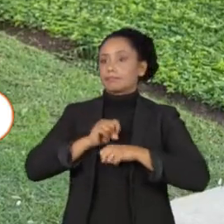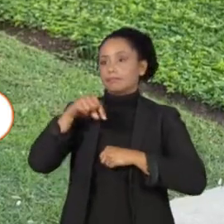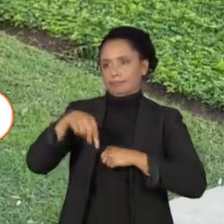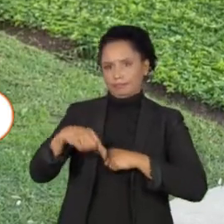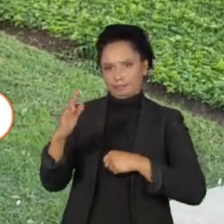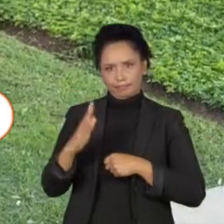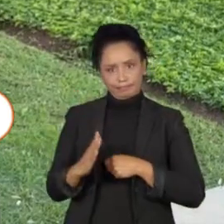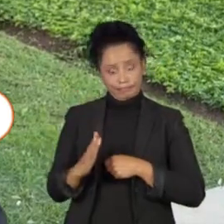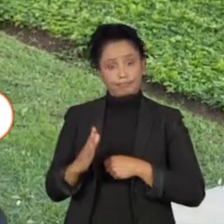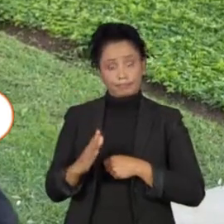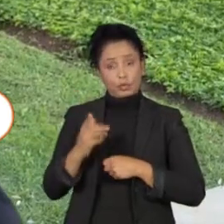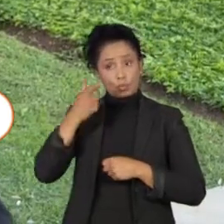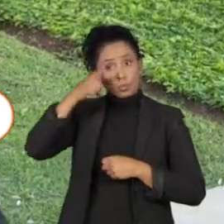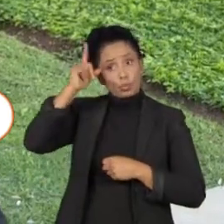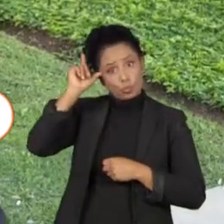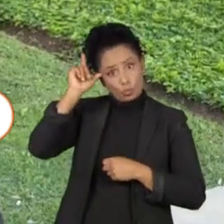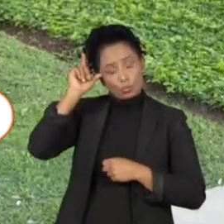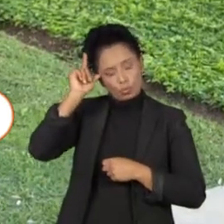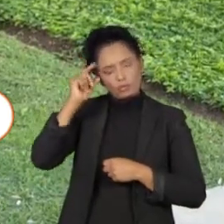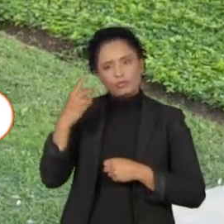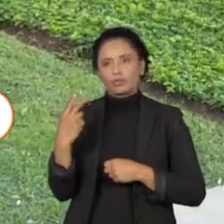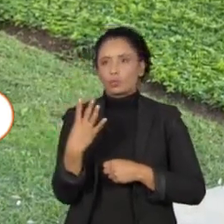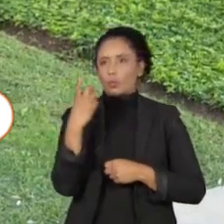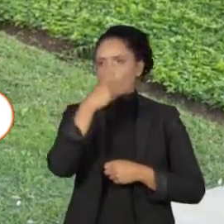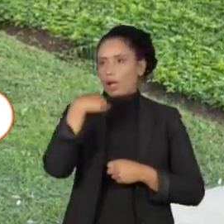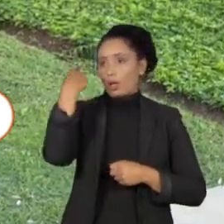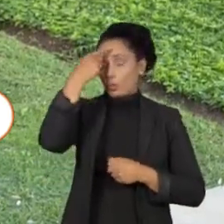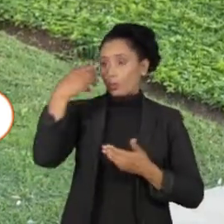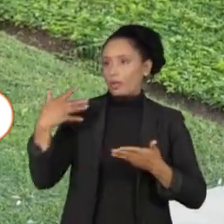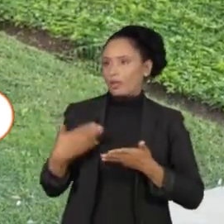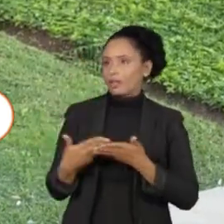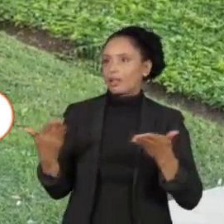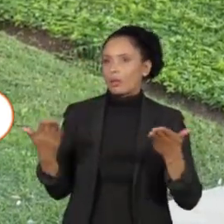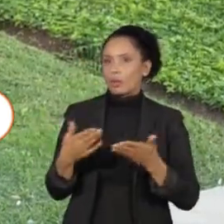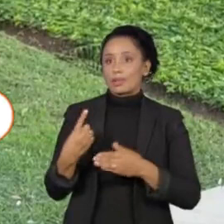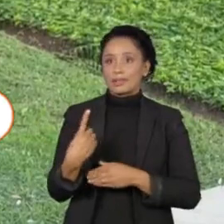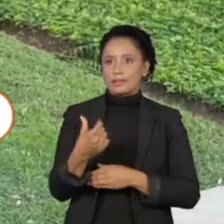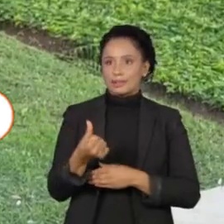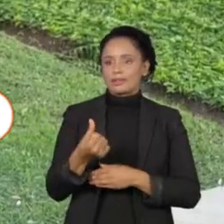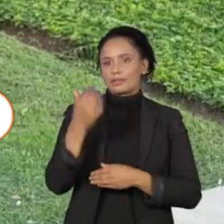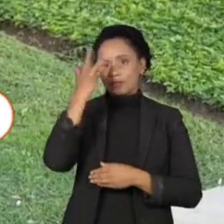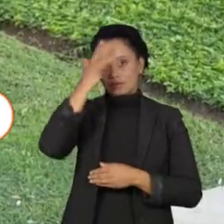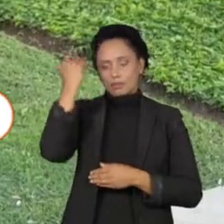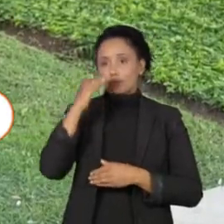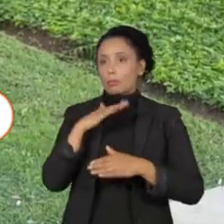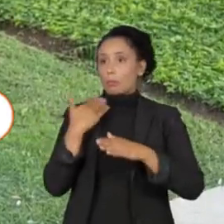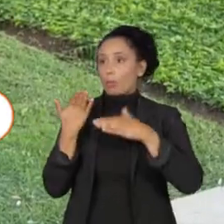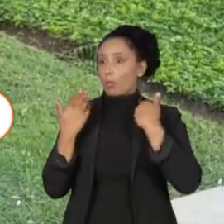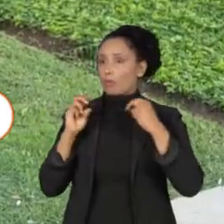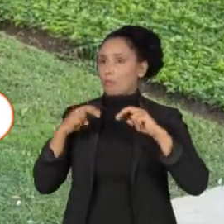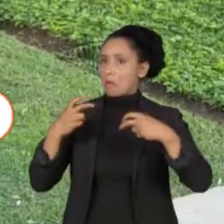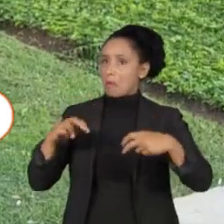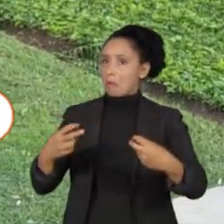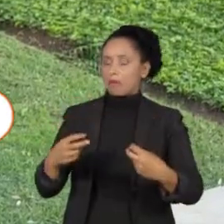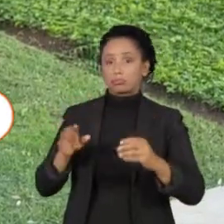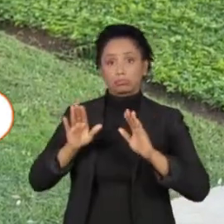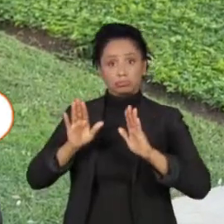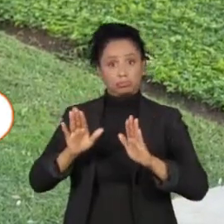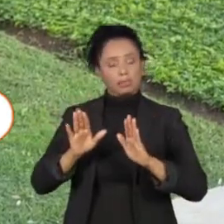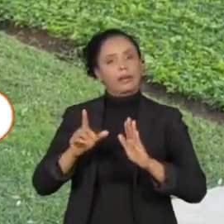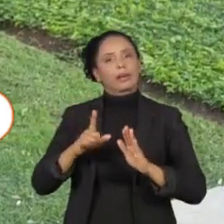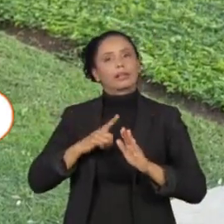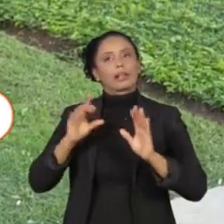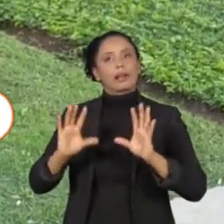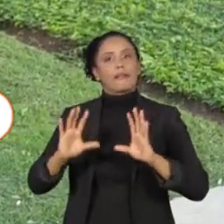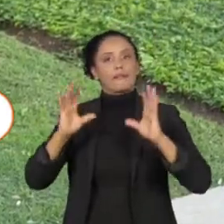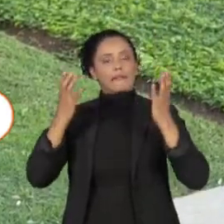Brasil e ontem, né, nas últimas 24 horas, foram 16 mortes. Mas a proximidade das festas de fim de ano